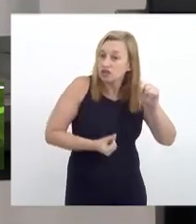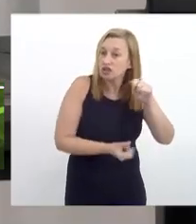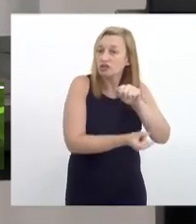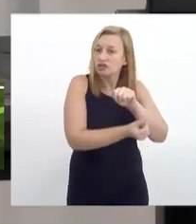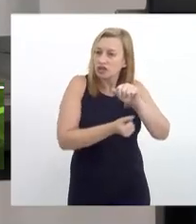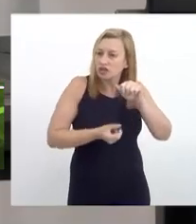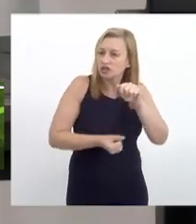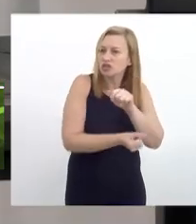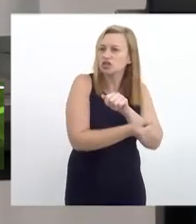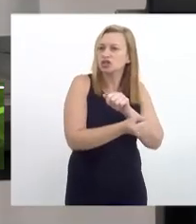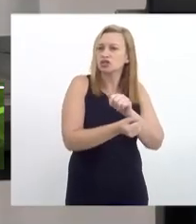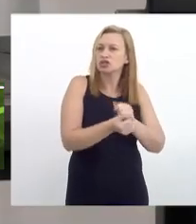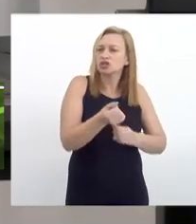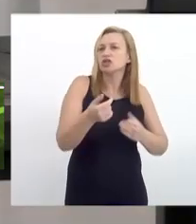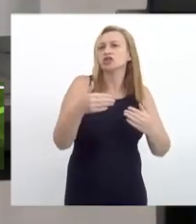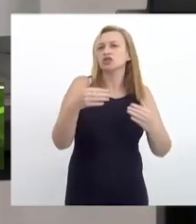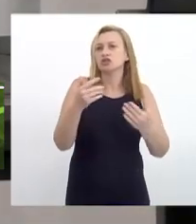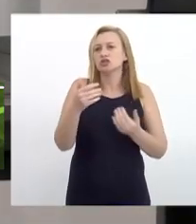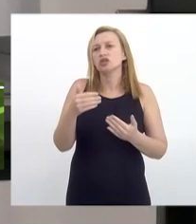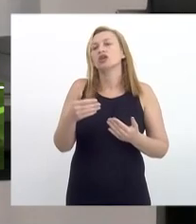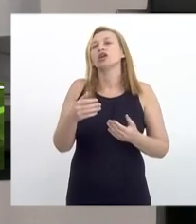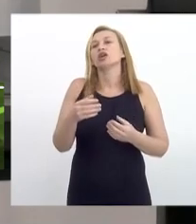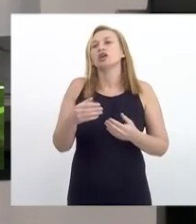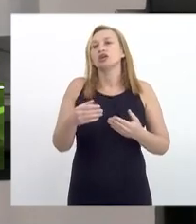acordo com a resolução do conselho monetário nacional